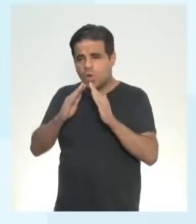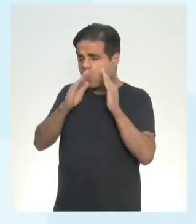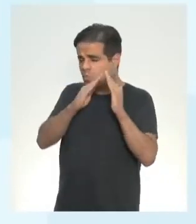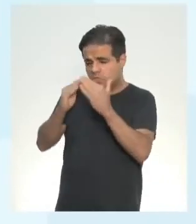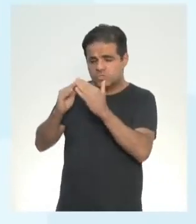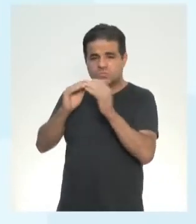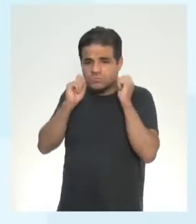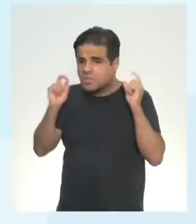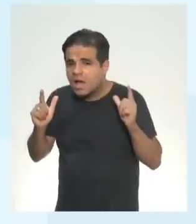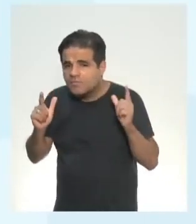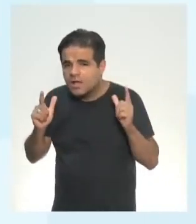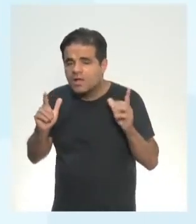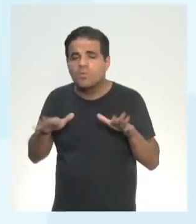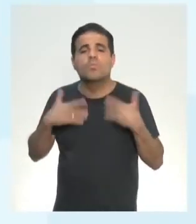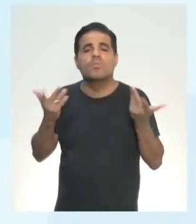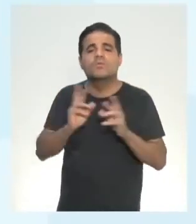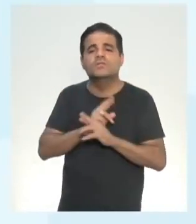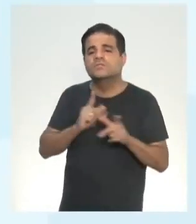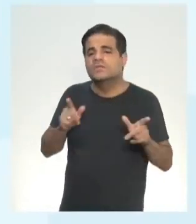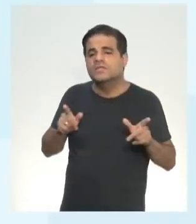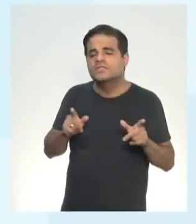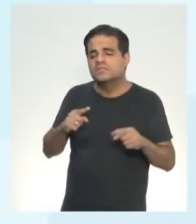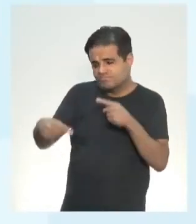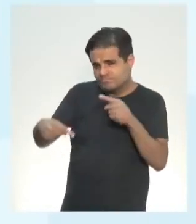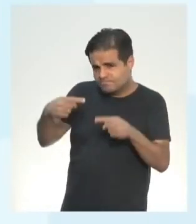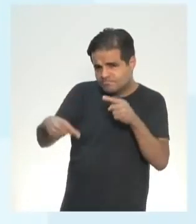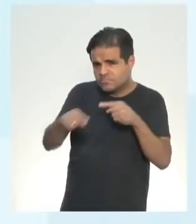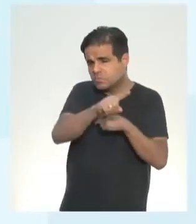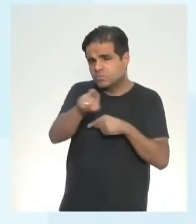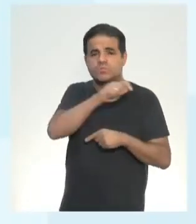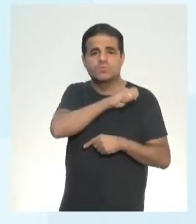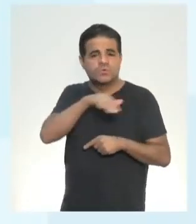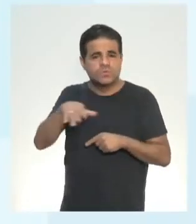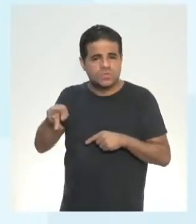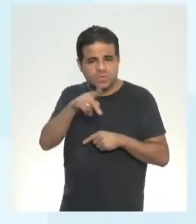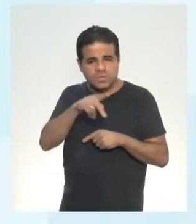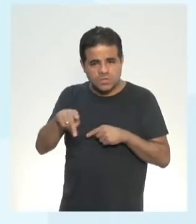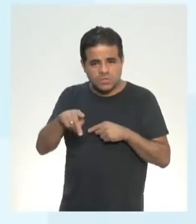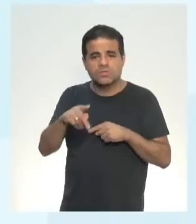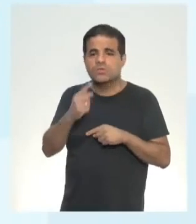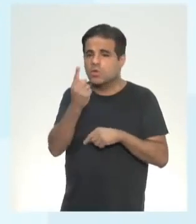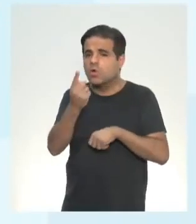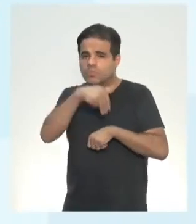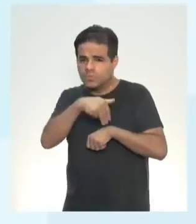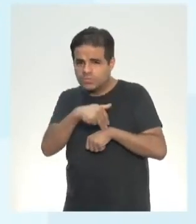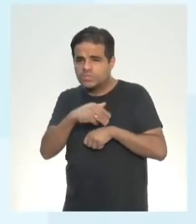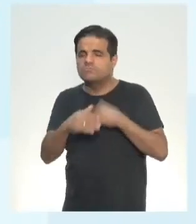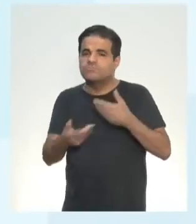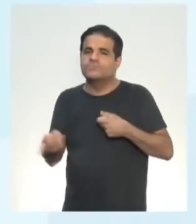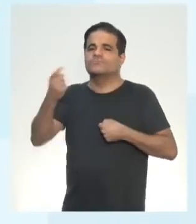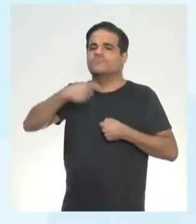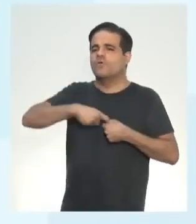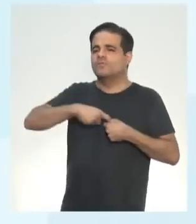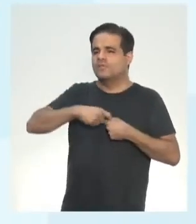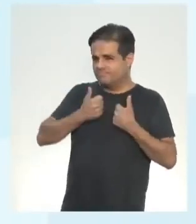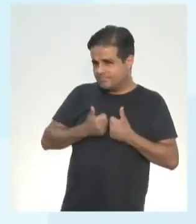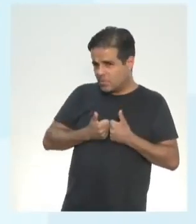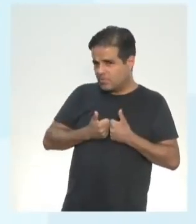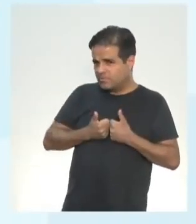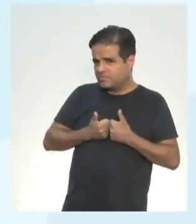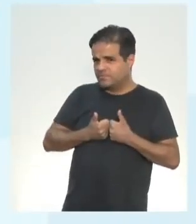Cortiço acordava? Então, vocês vão discutir aí, alunos e professores, mais um minutinho e a gente já volta. Vamos lá?